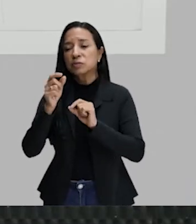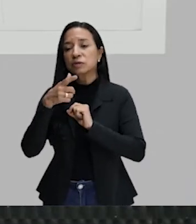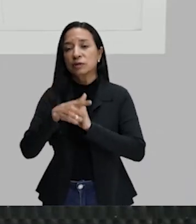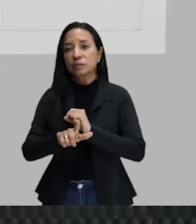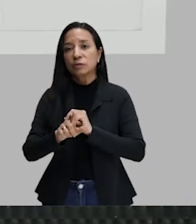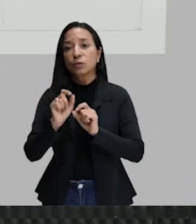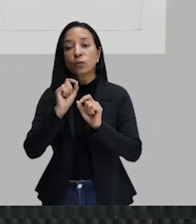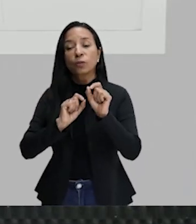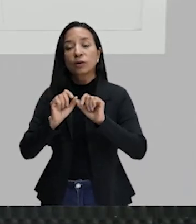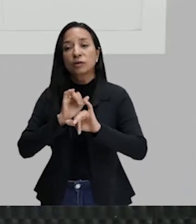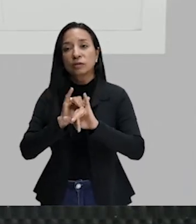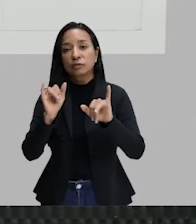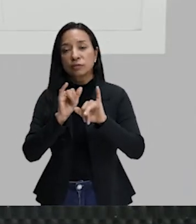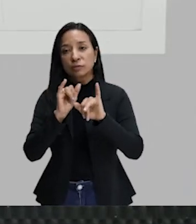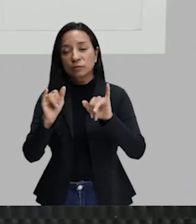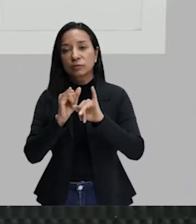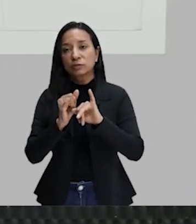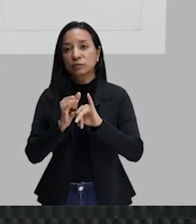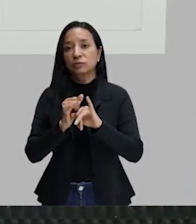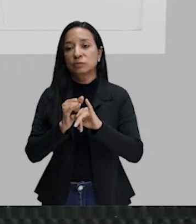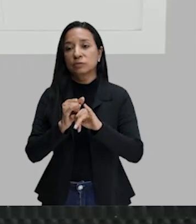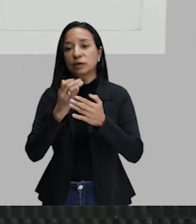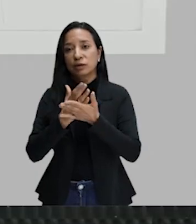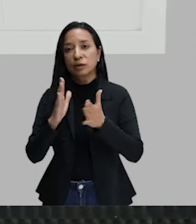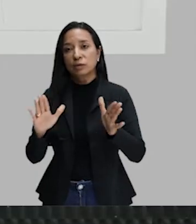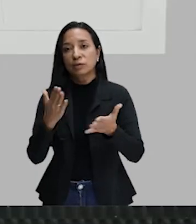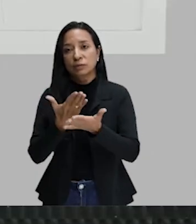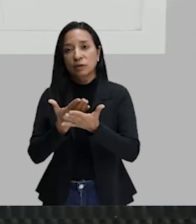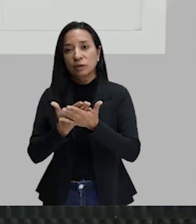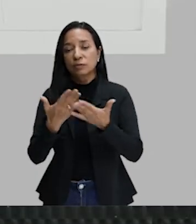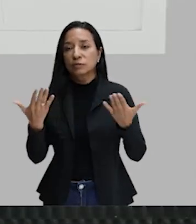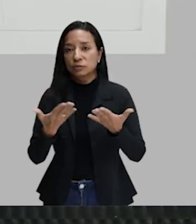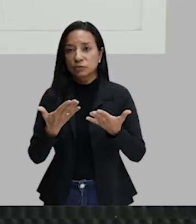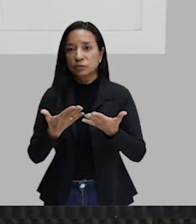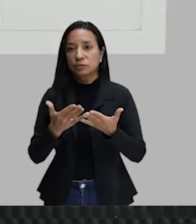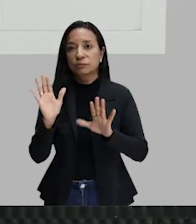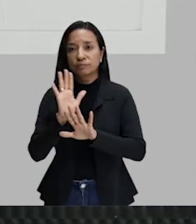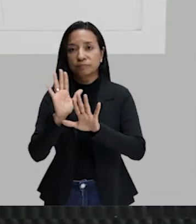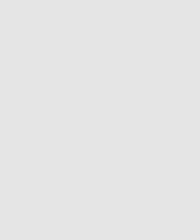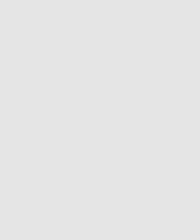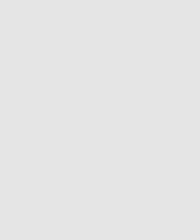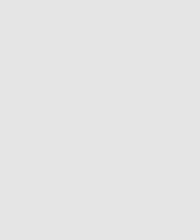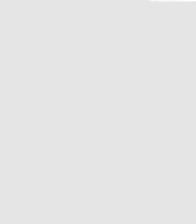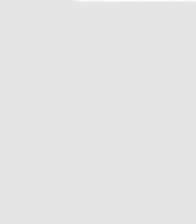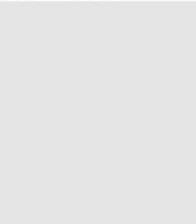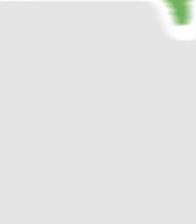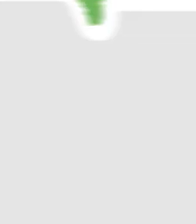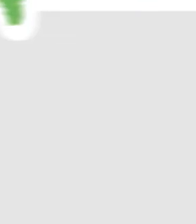Então, com essas informações, nós finalizamos a nossa aula de hoje e até a próxima.